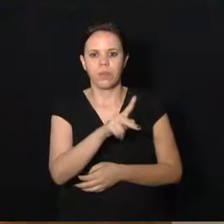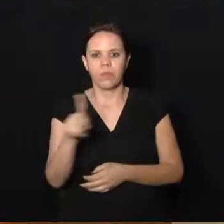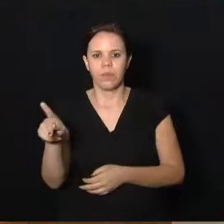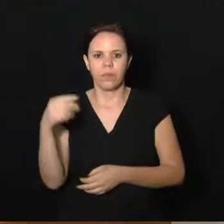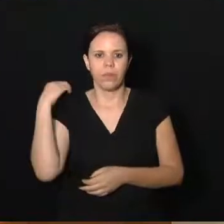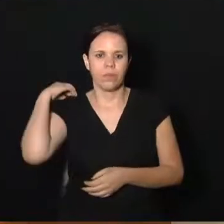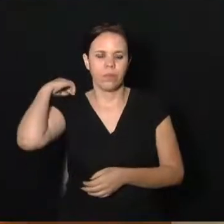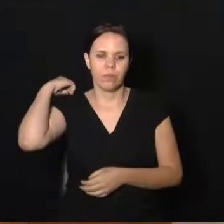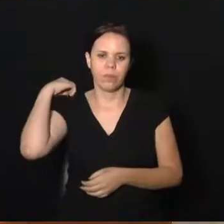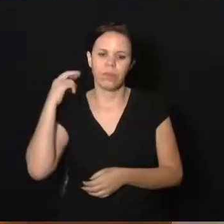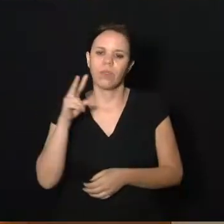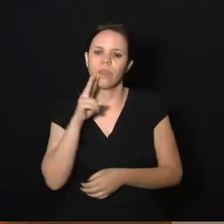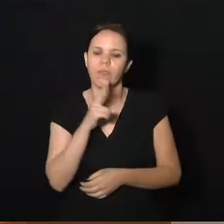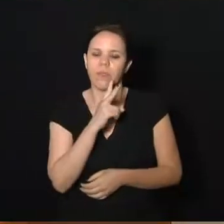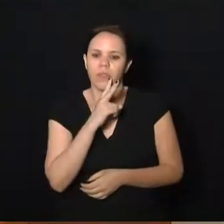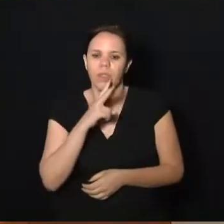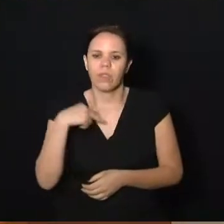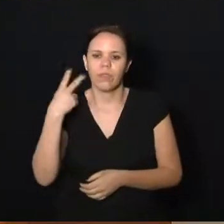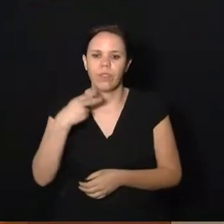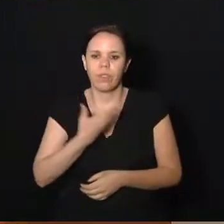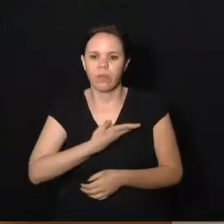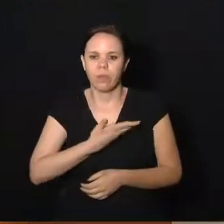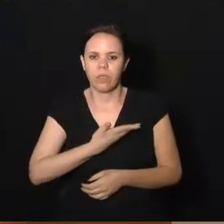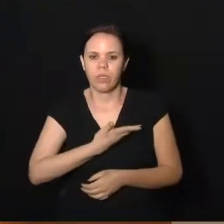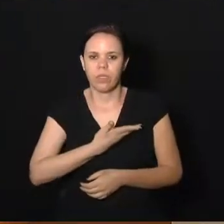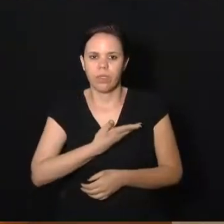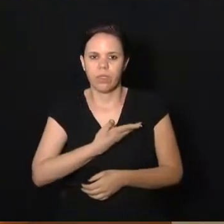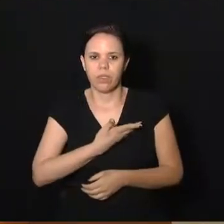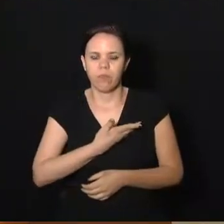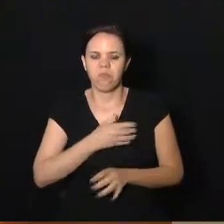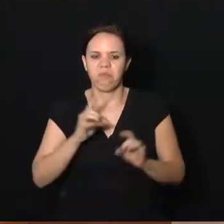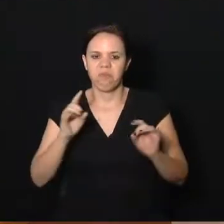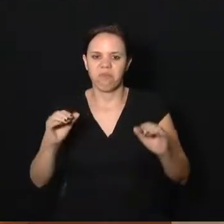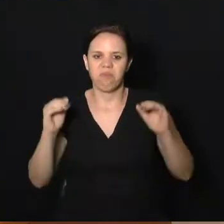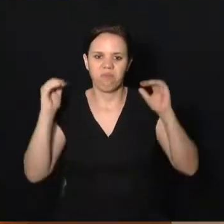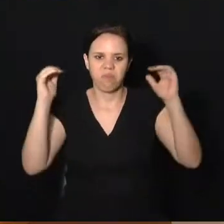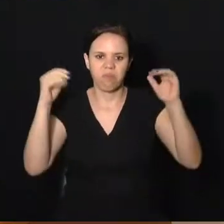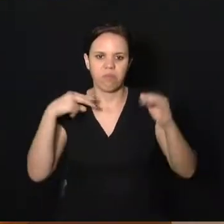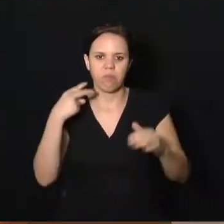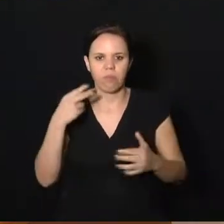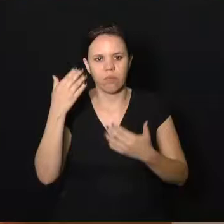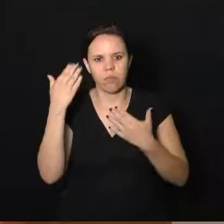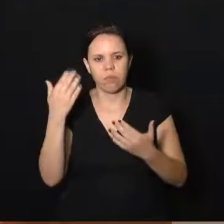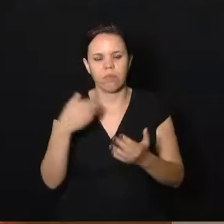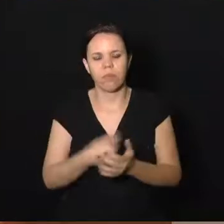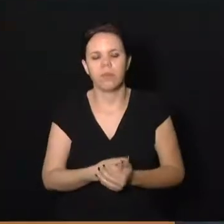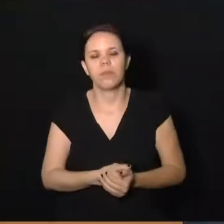Presidente Vinícius Gratti, meu amigo vereador, grande vereador, aliás,